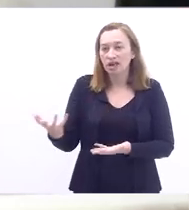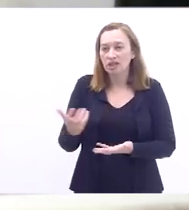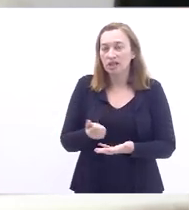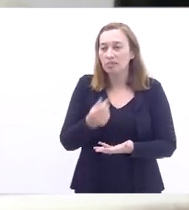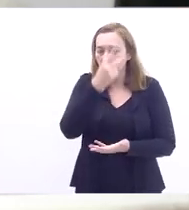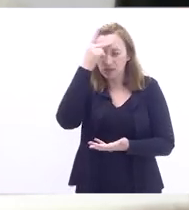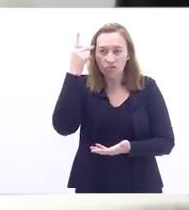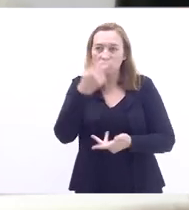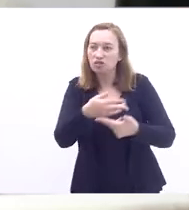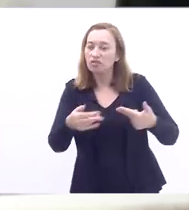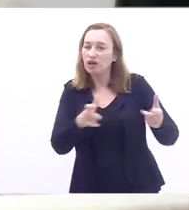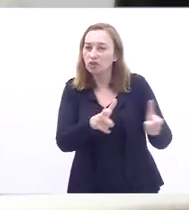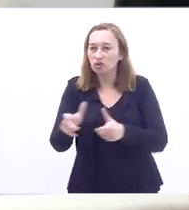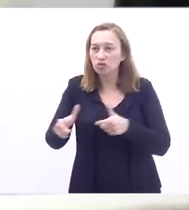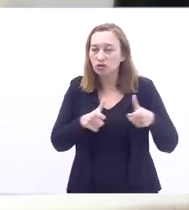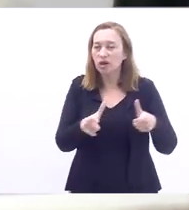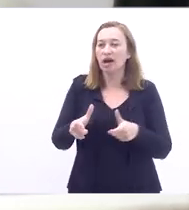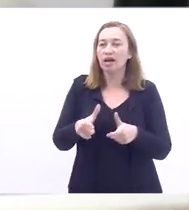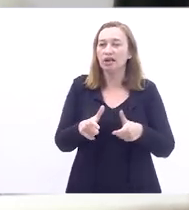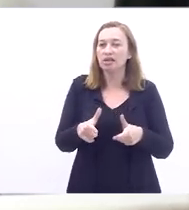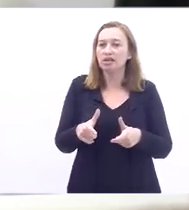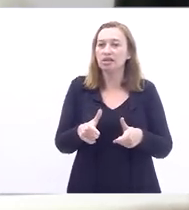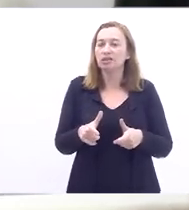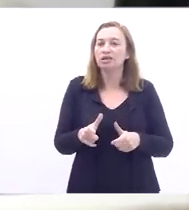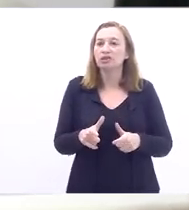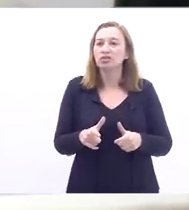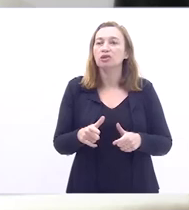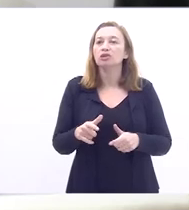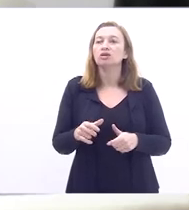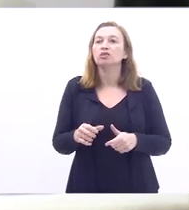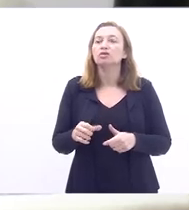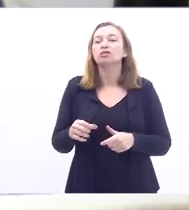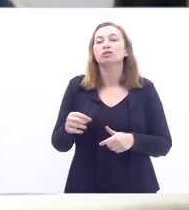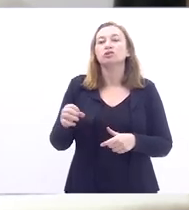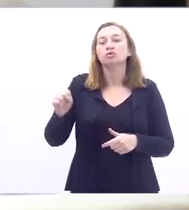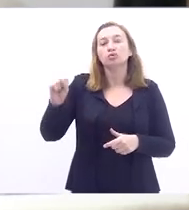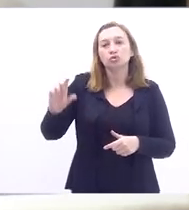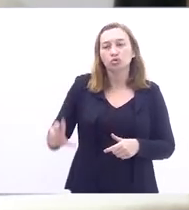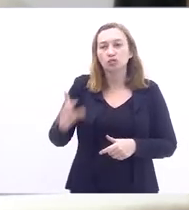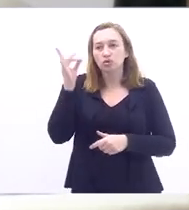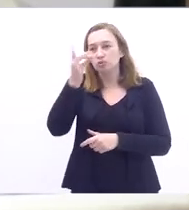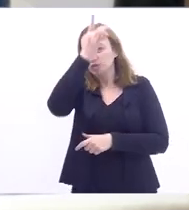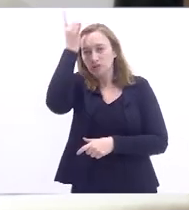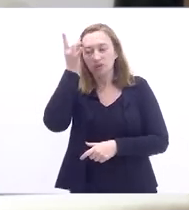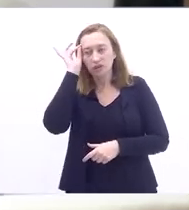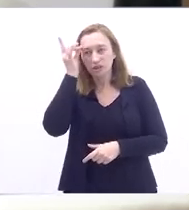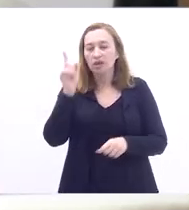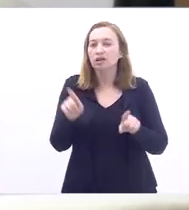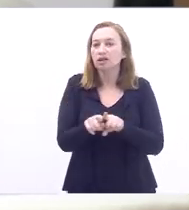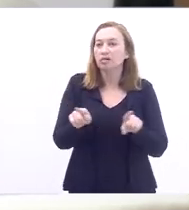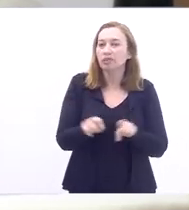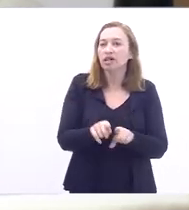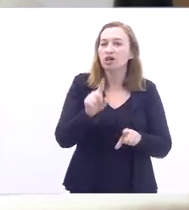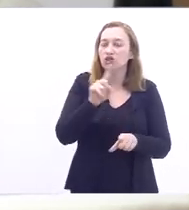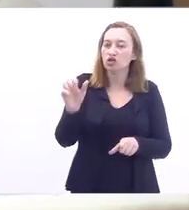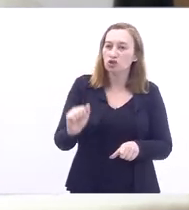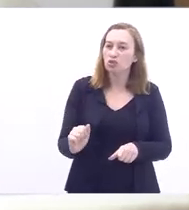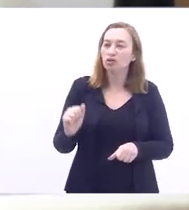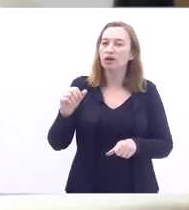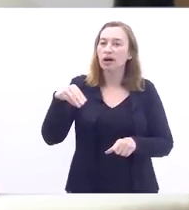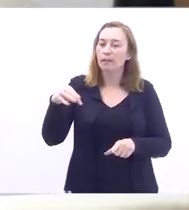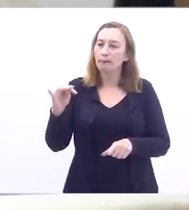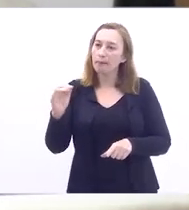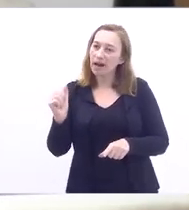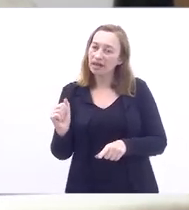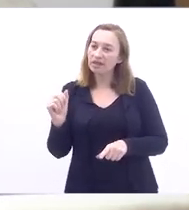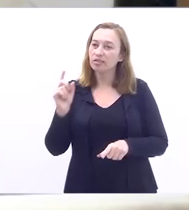norte Fluminense Noroeste centro-norte do Sul do Espírito Santo bom então por exemplo da Zona da Mata mineira né